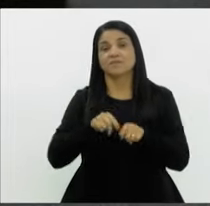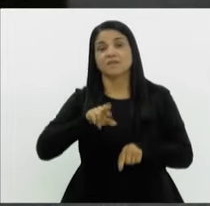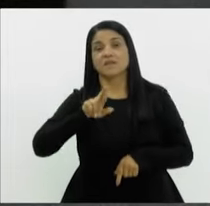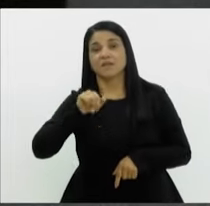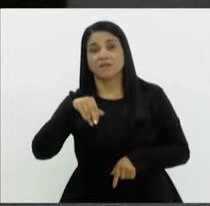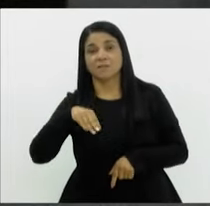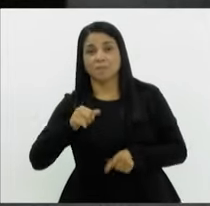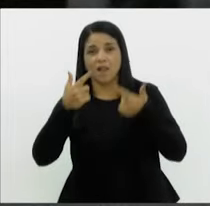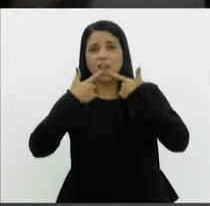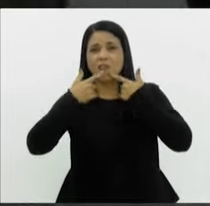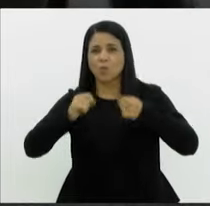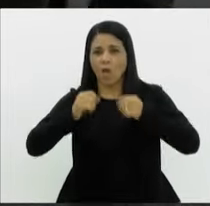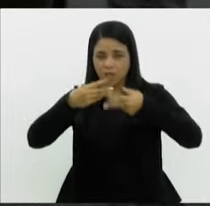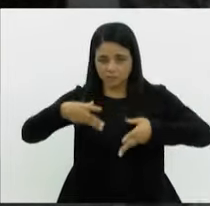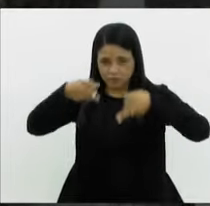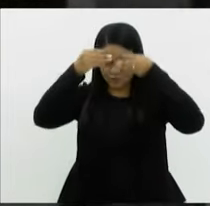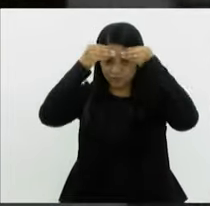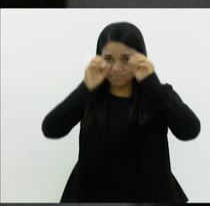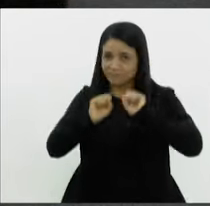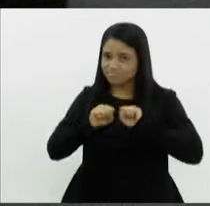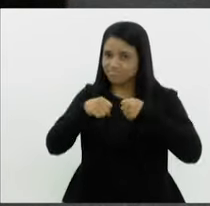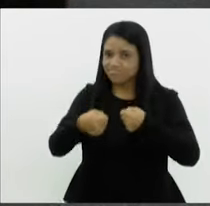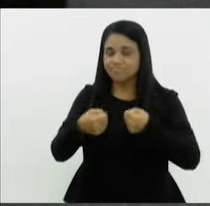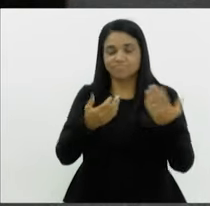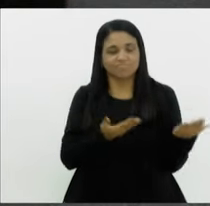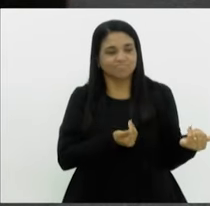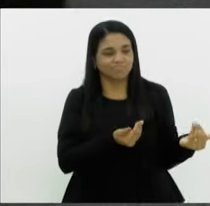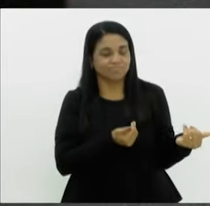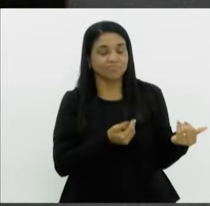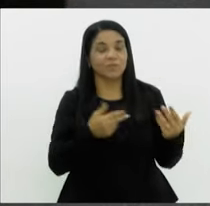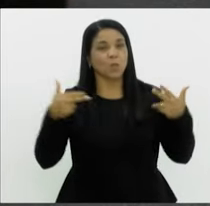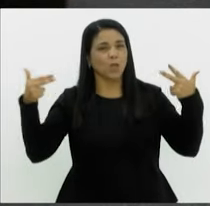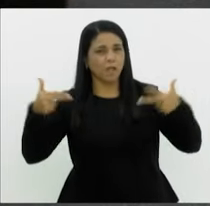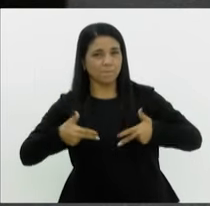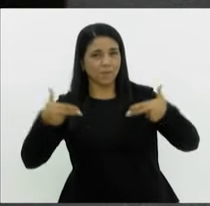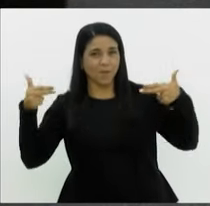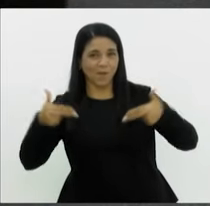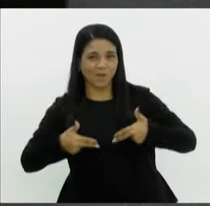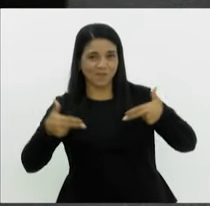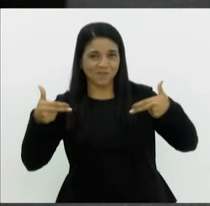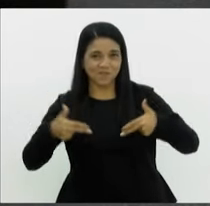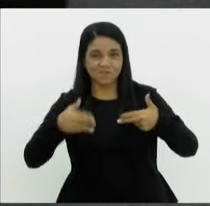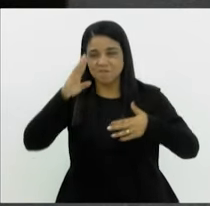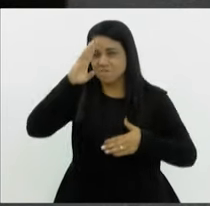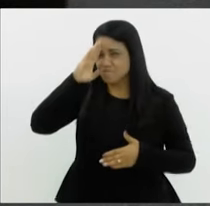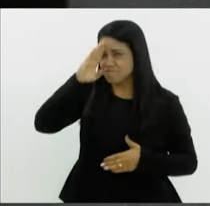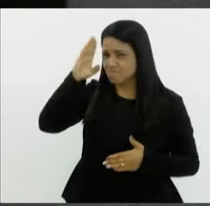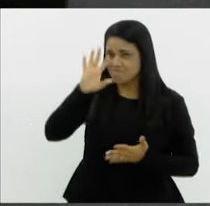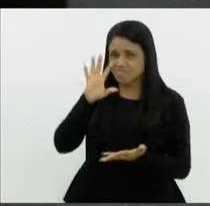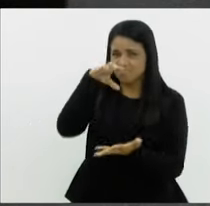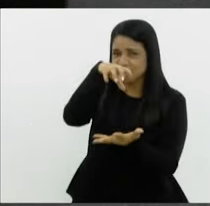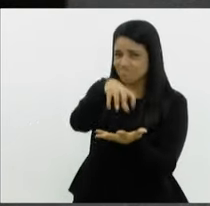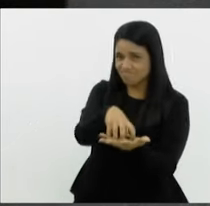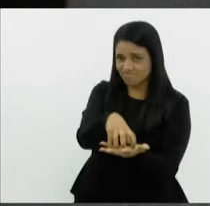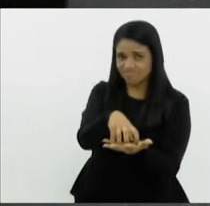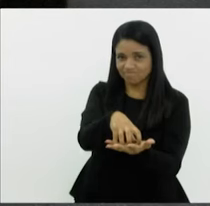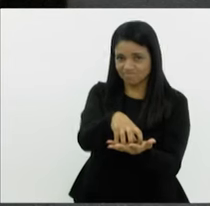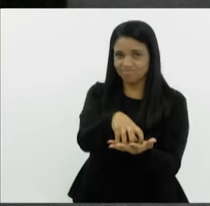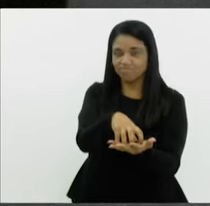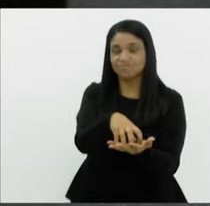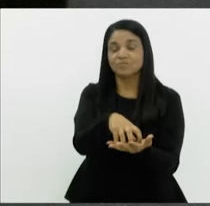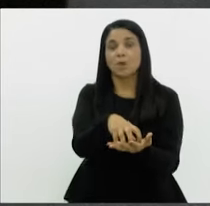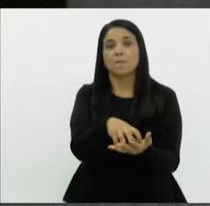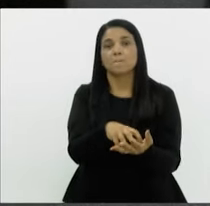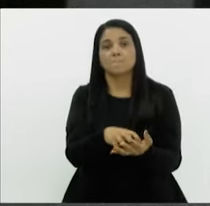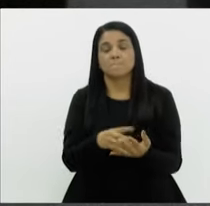das linguagens e ferramentas da juventude, tendo o hip-hop como a principal centralidade dele. As batalhas